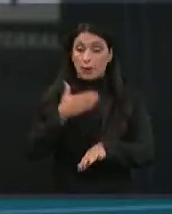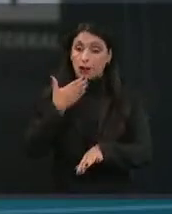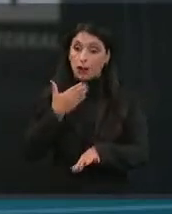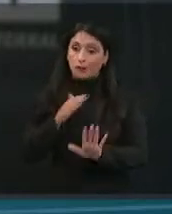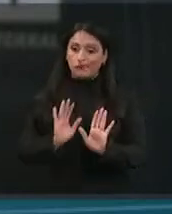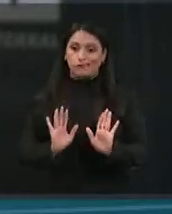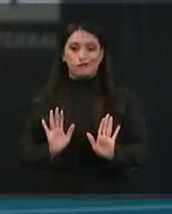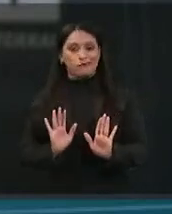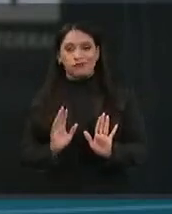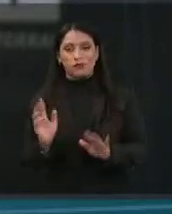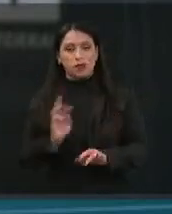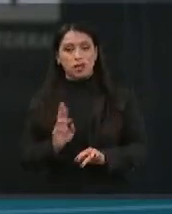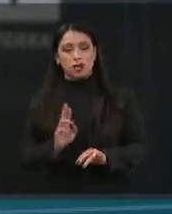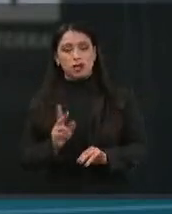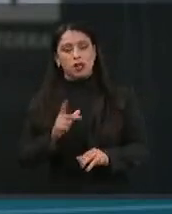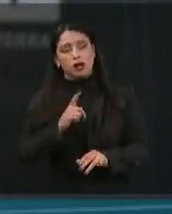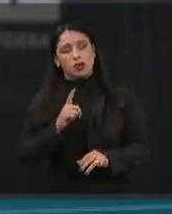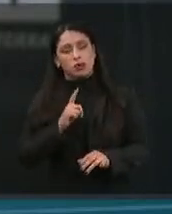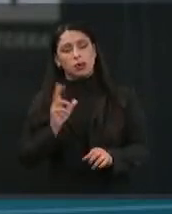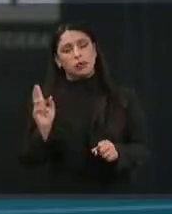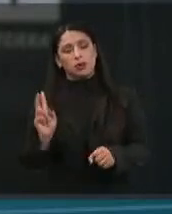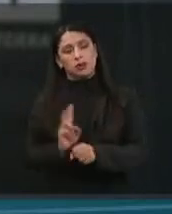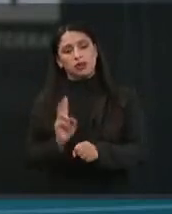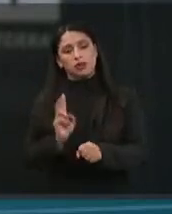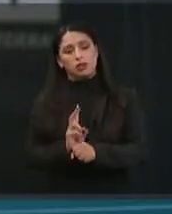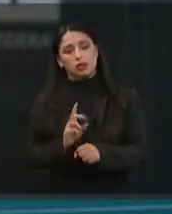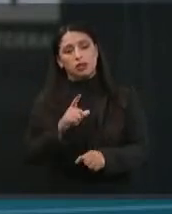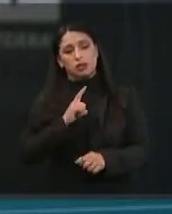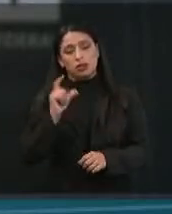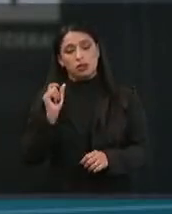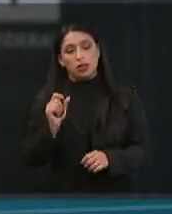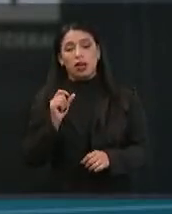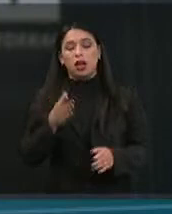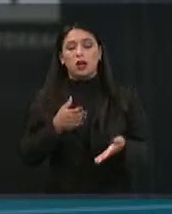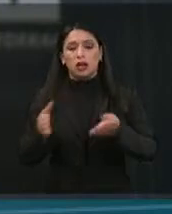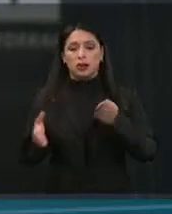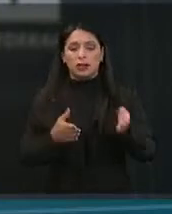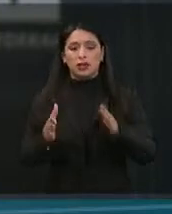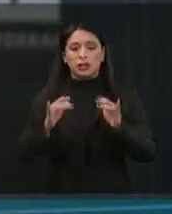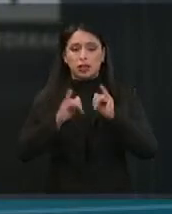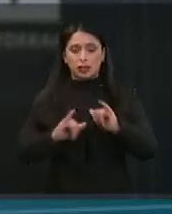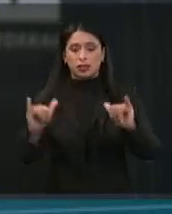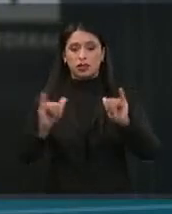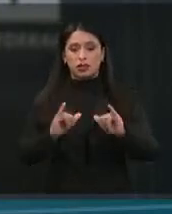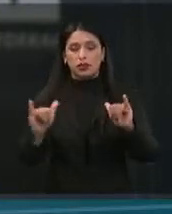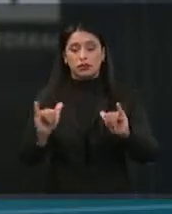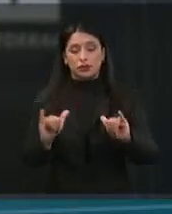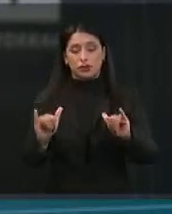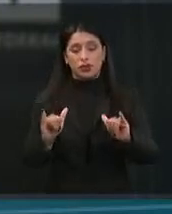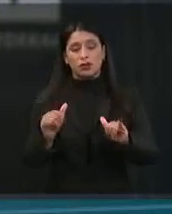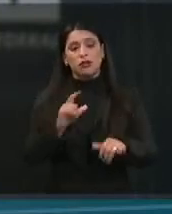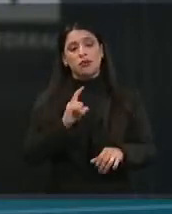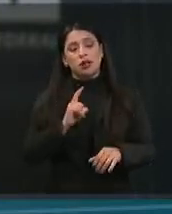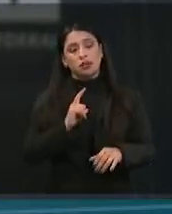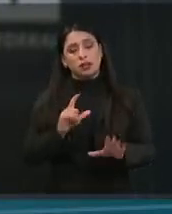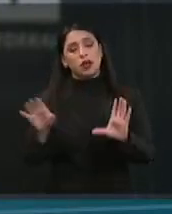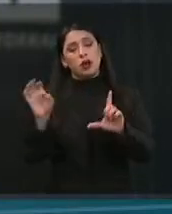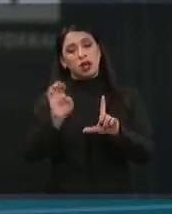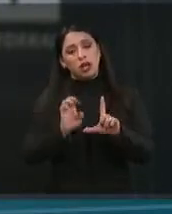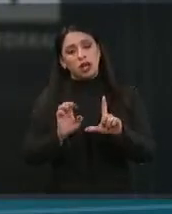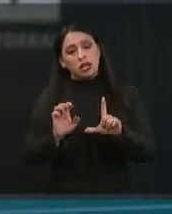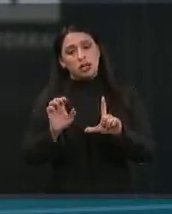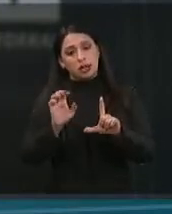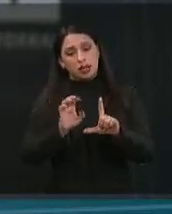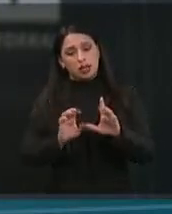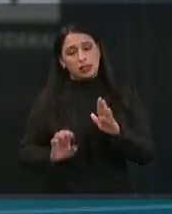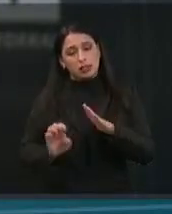necessariamente. Para proteger o pluralismo em face da violência e o acesso à informação em face da cacofonia, tais provedores devem investir